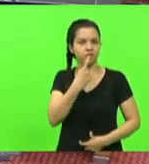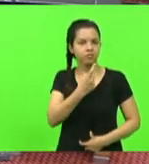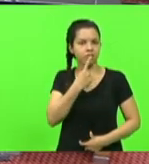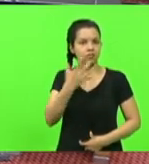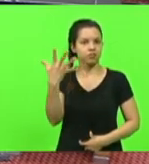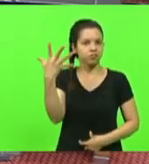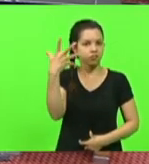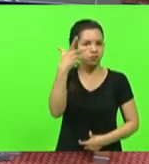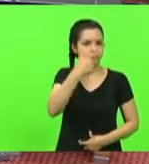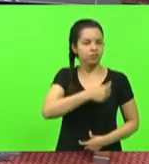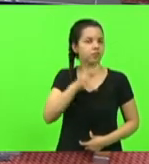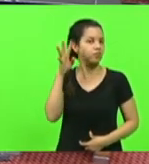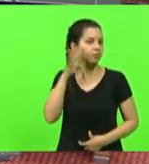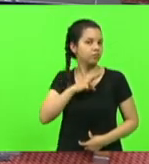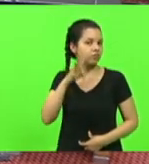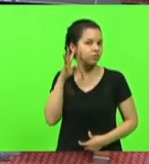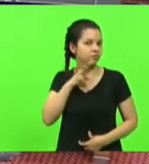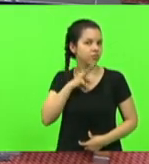Legal.